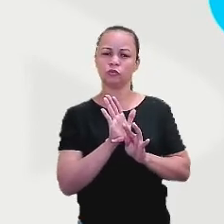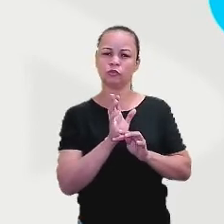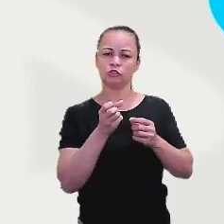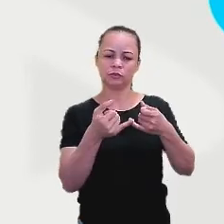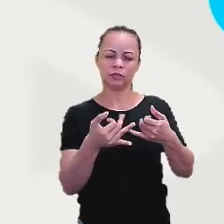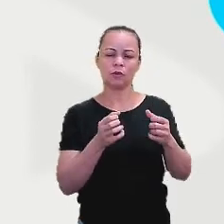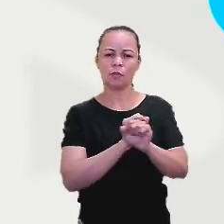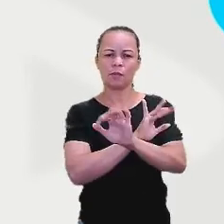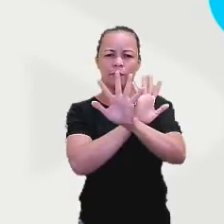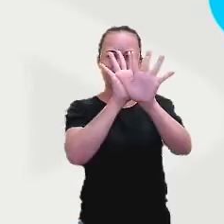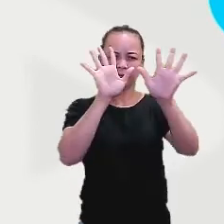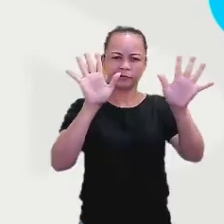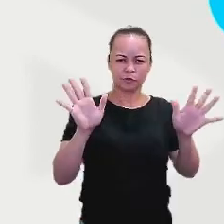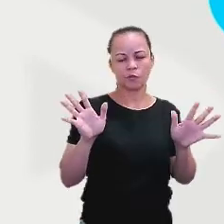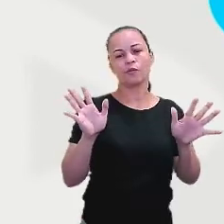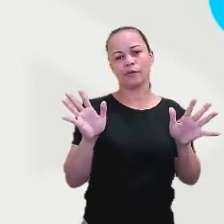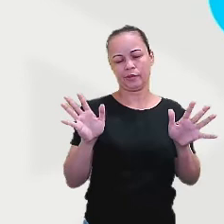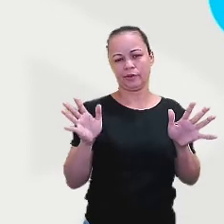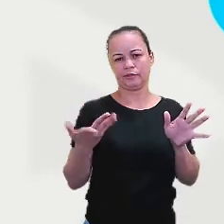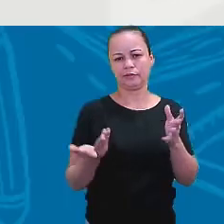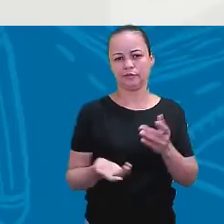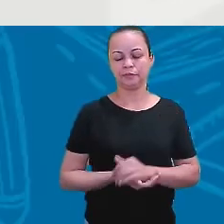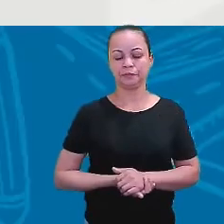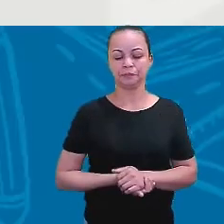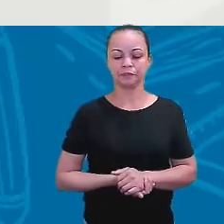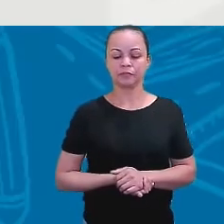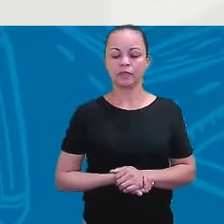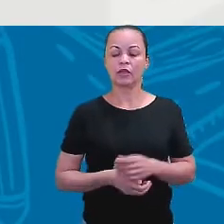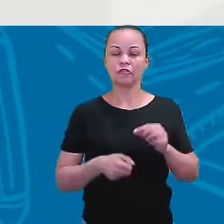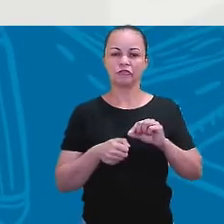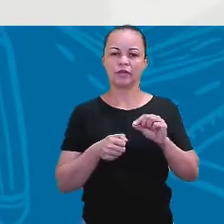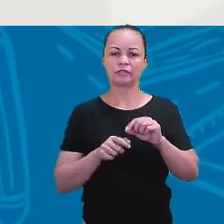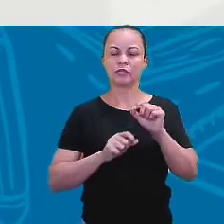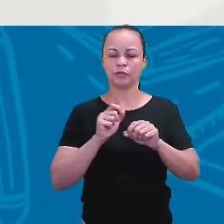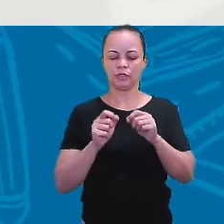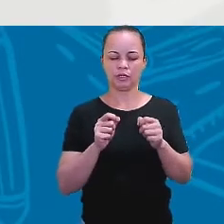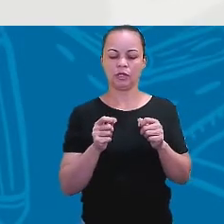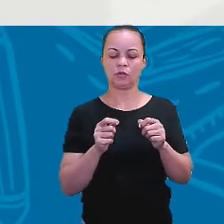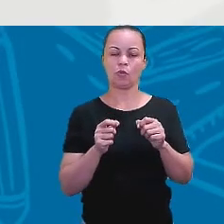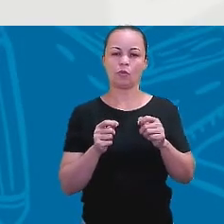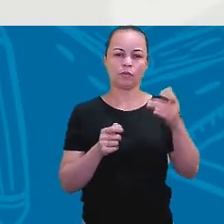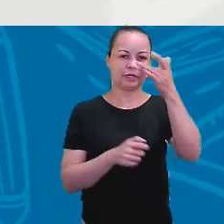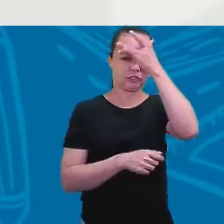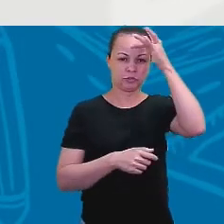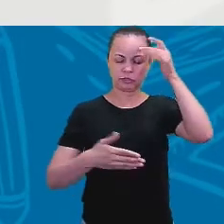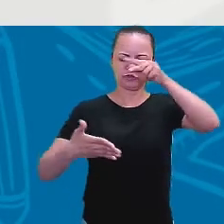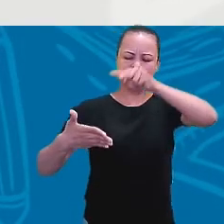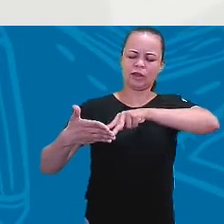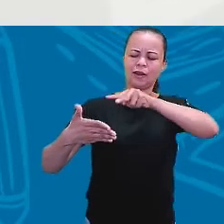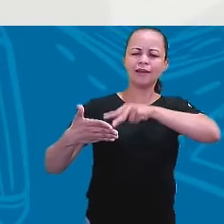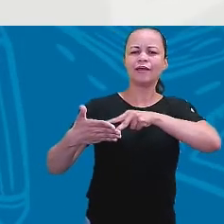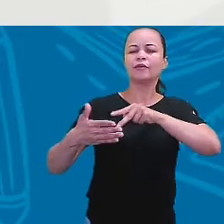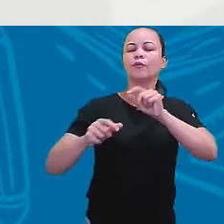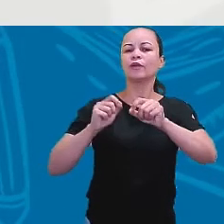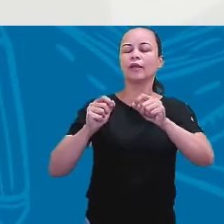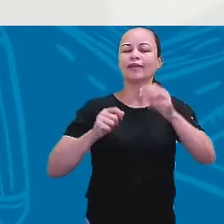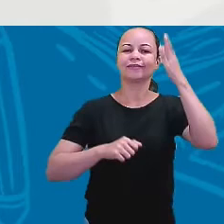uma coesão, uma coerência e fazendo com que o nosso leitor entenda, compreenda o que eu quero